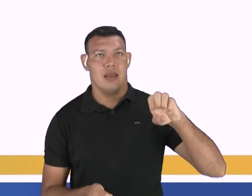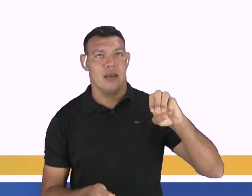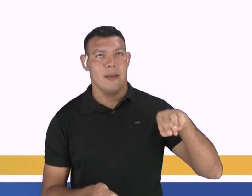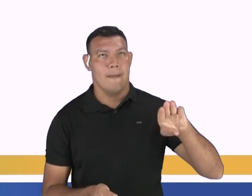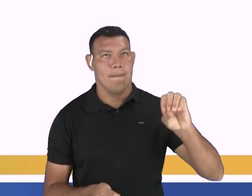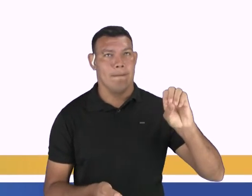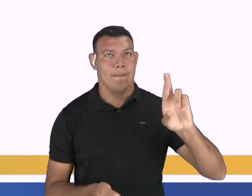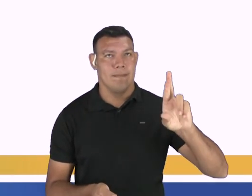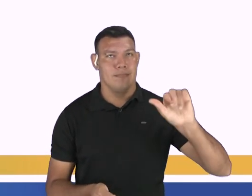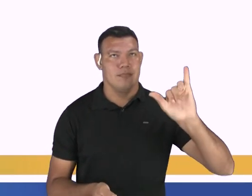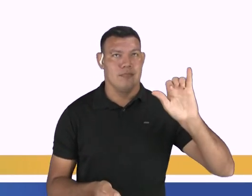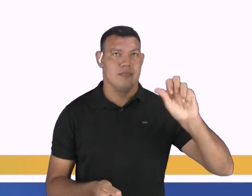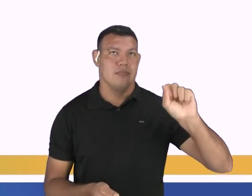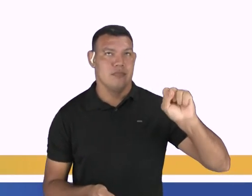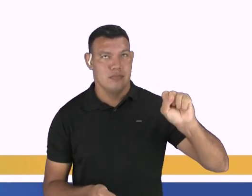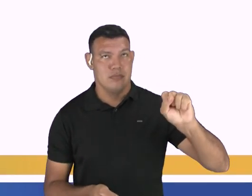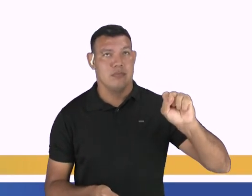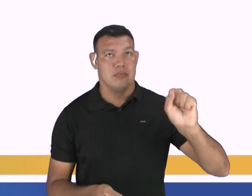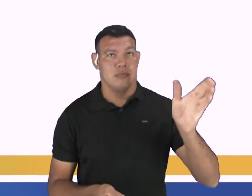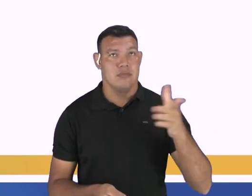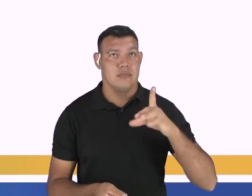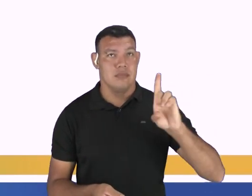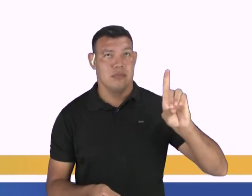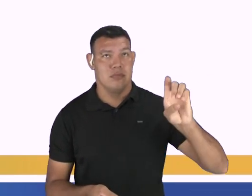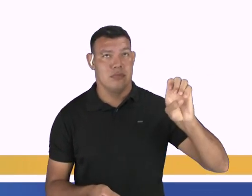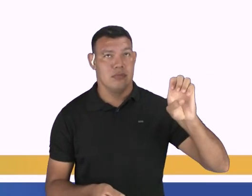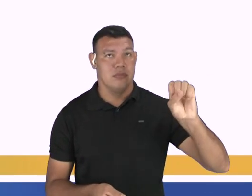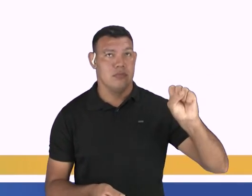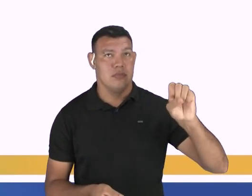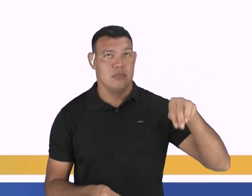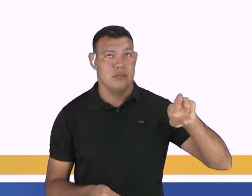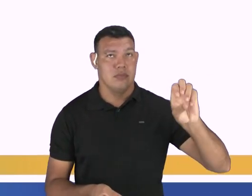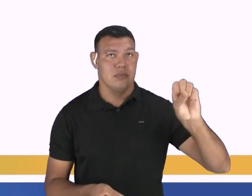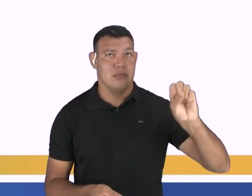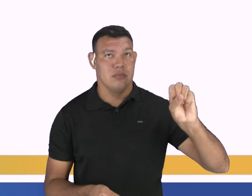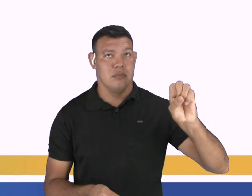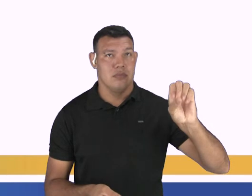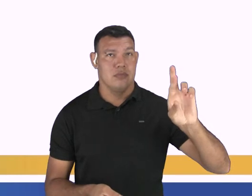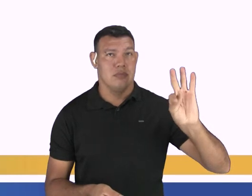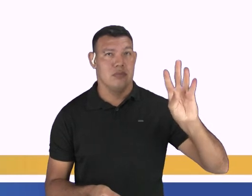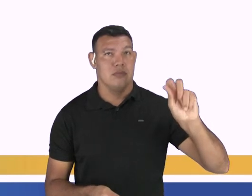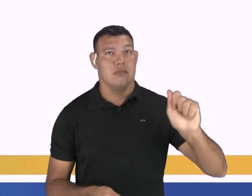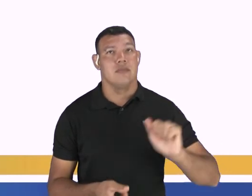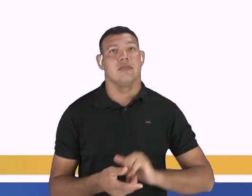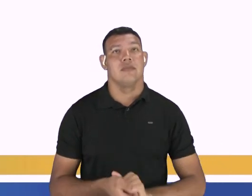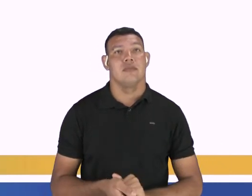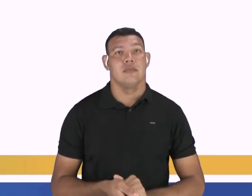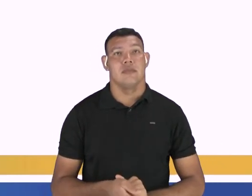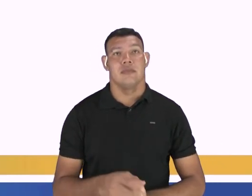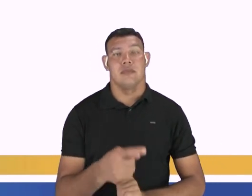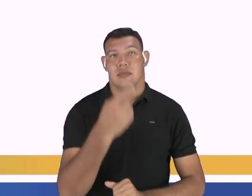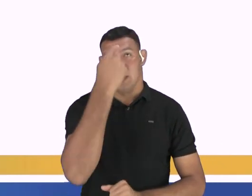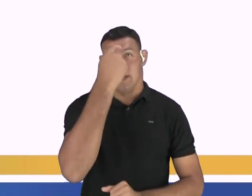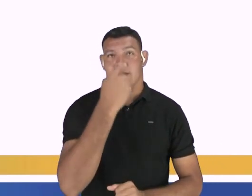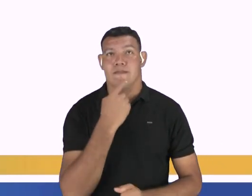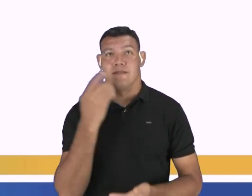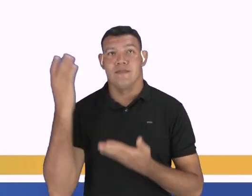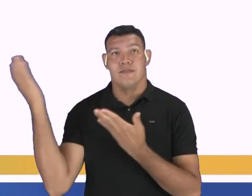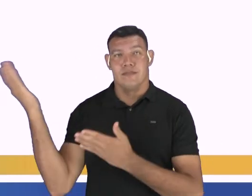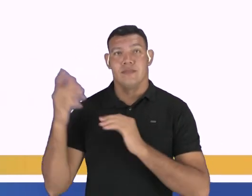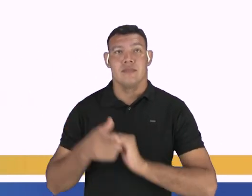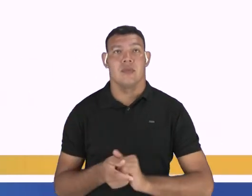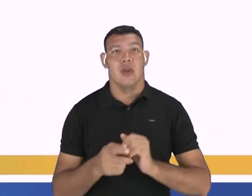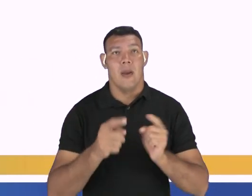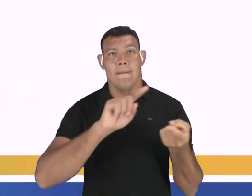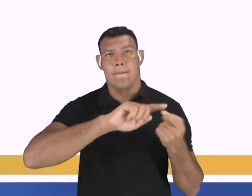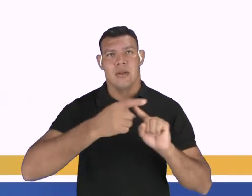editora Tarja Editorial. Pergunta-se: há aqui uma metonímia, uma figura de linguagem,